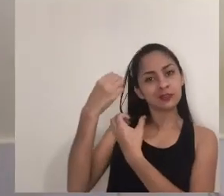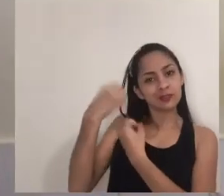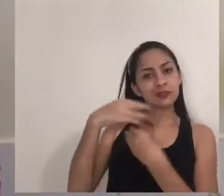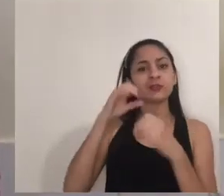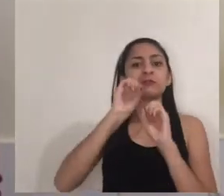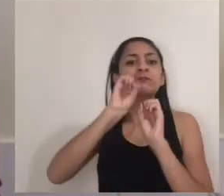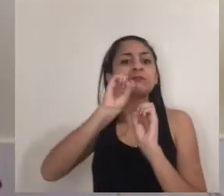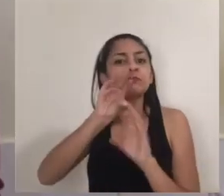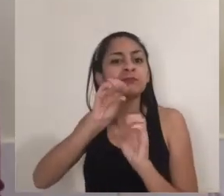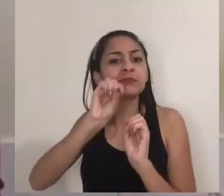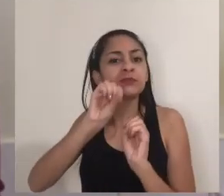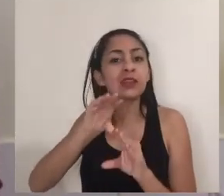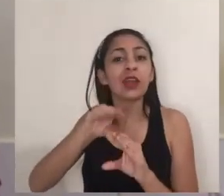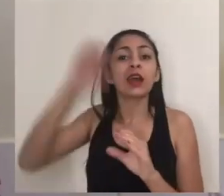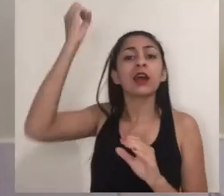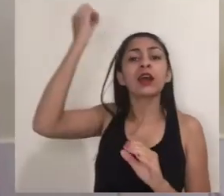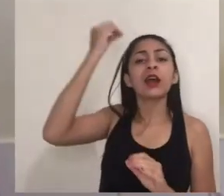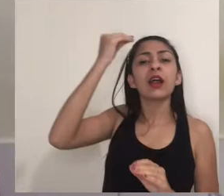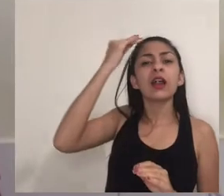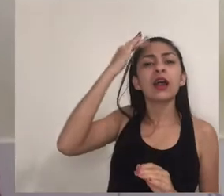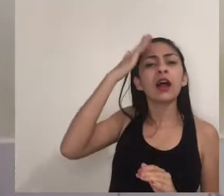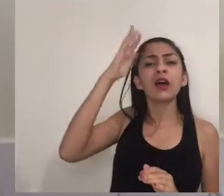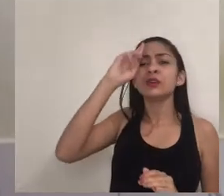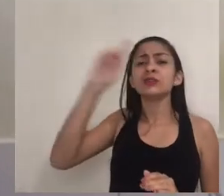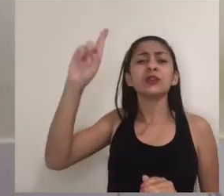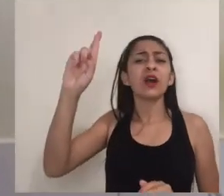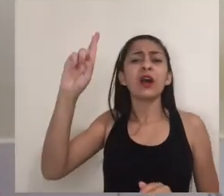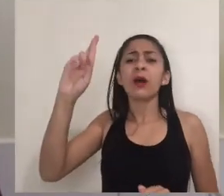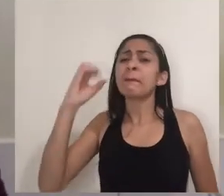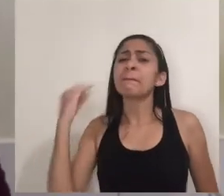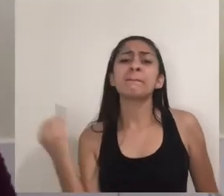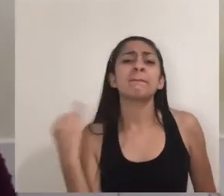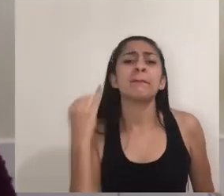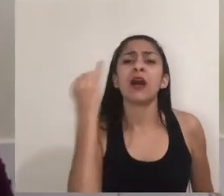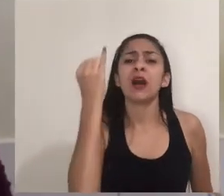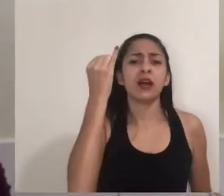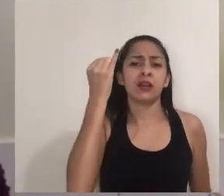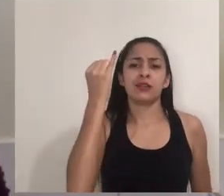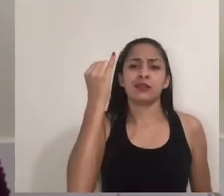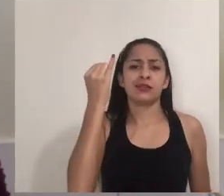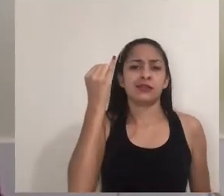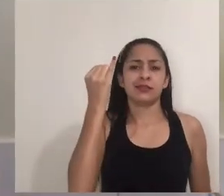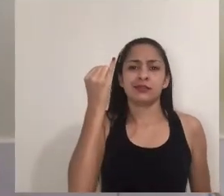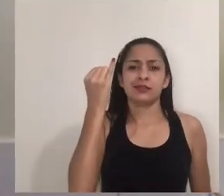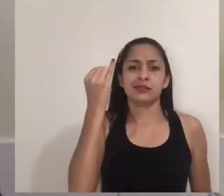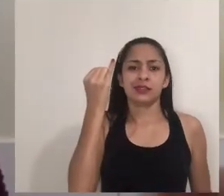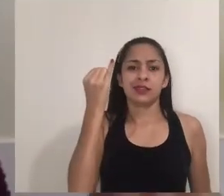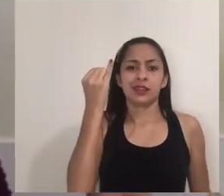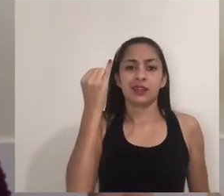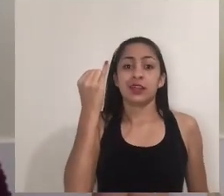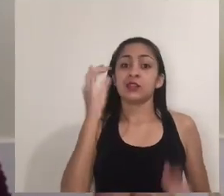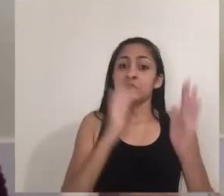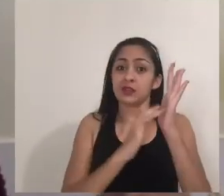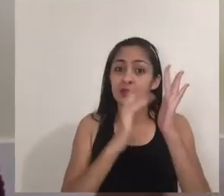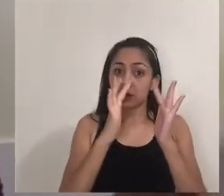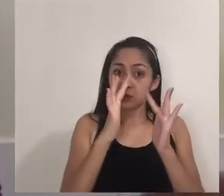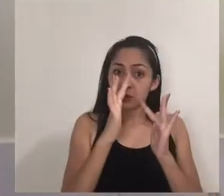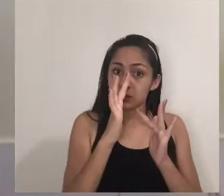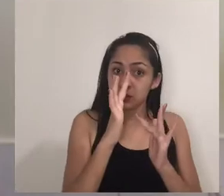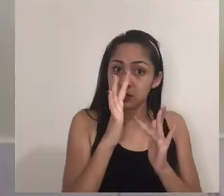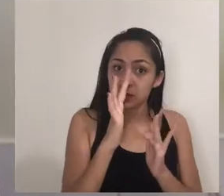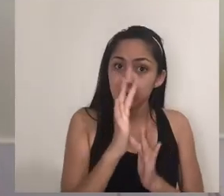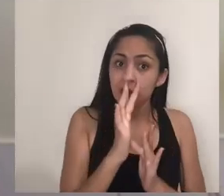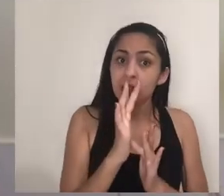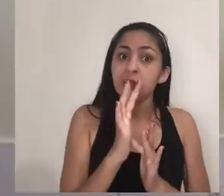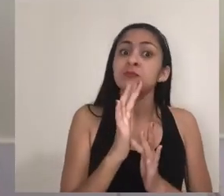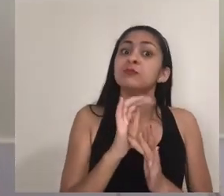Jesus, ele não prometeu uma vida fácil. Cristo, ele não prometeu uma vida sem adversidades. Pelo contrário, como eu já